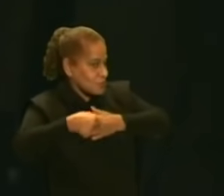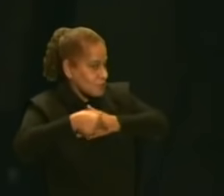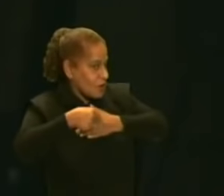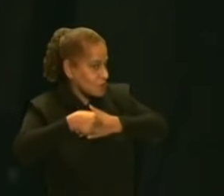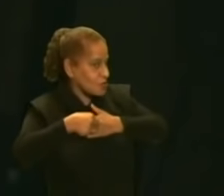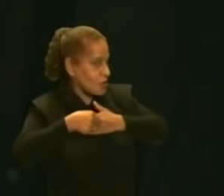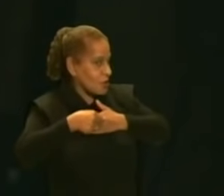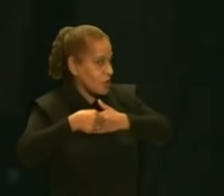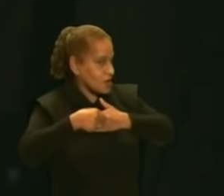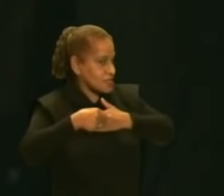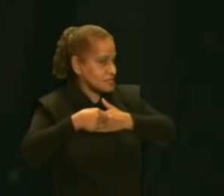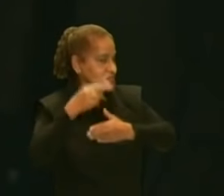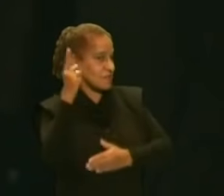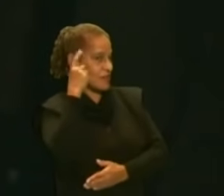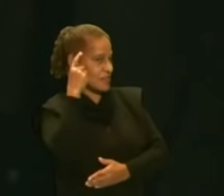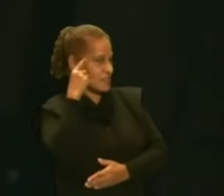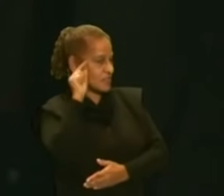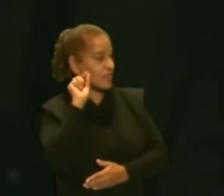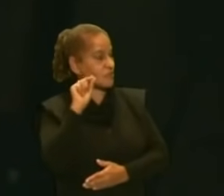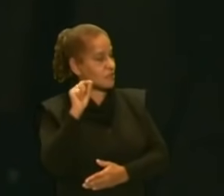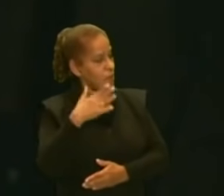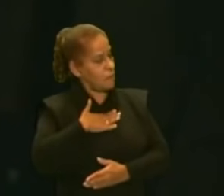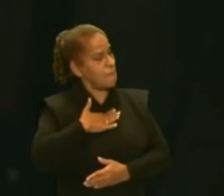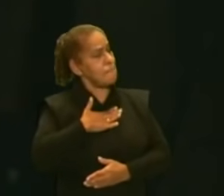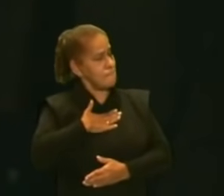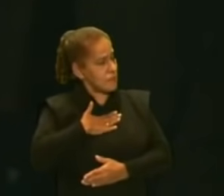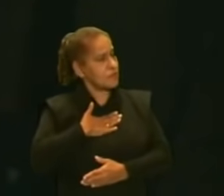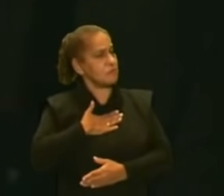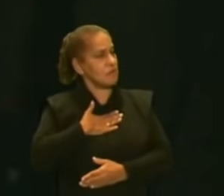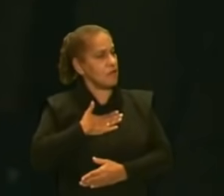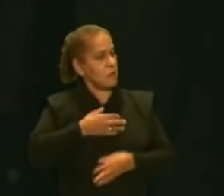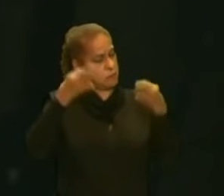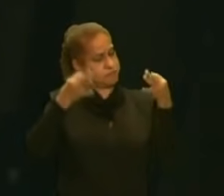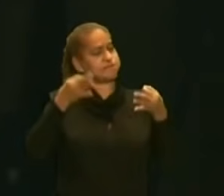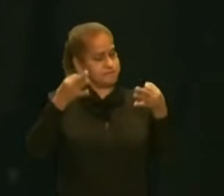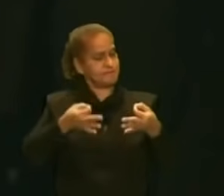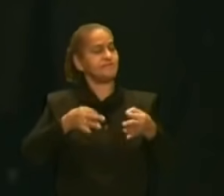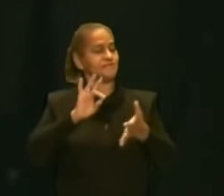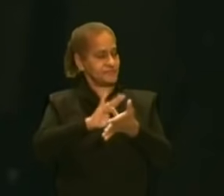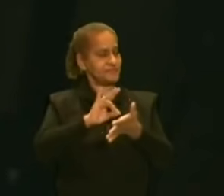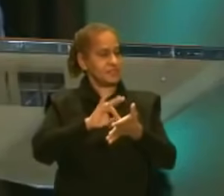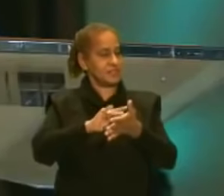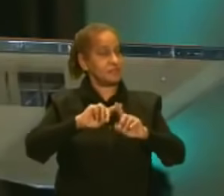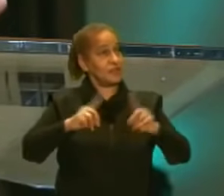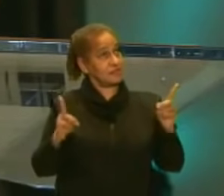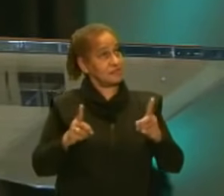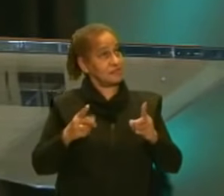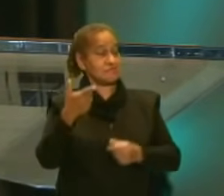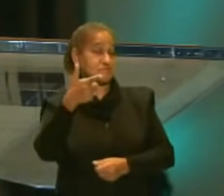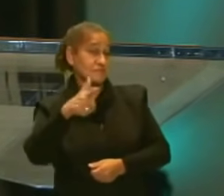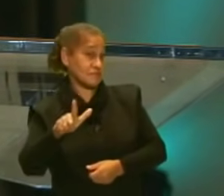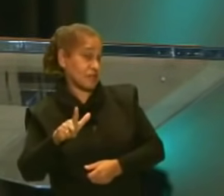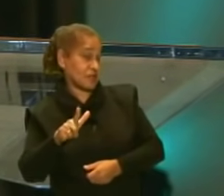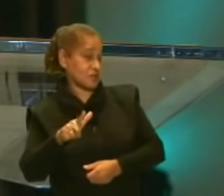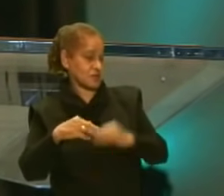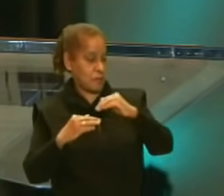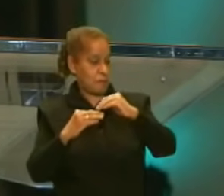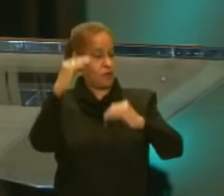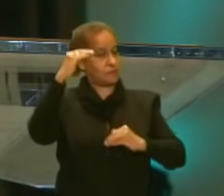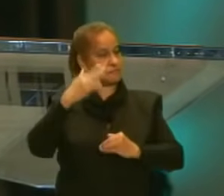para mim, essa é a interpretação mais correta, ainda que existam outros que discordem de